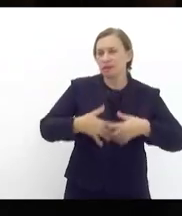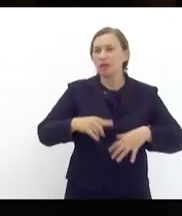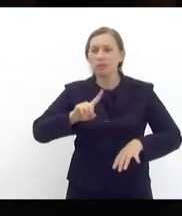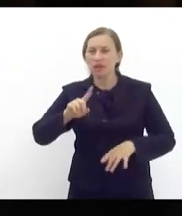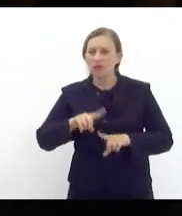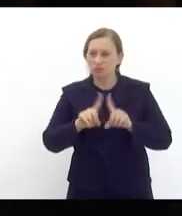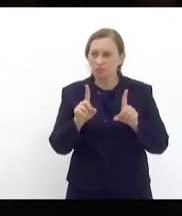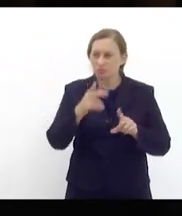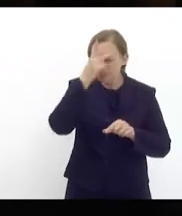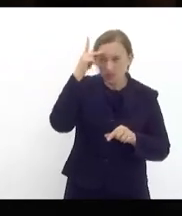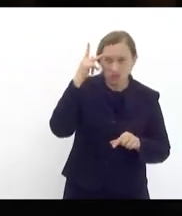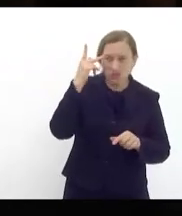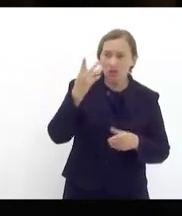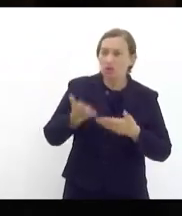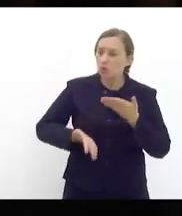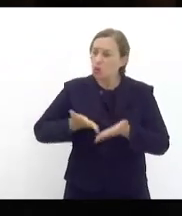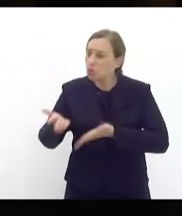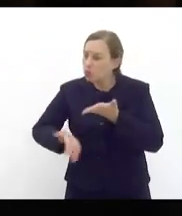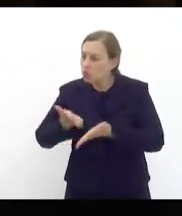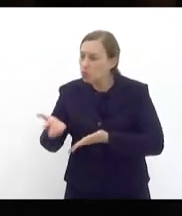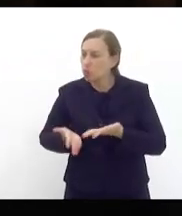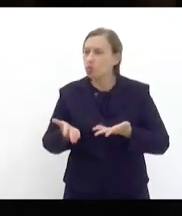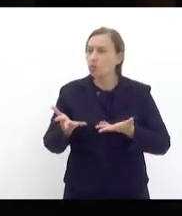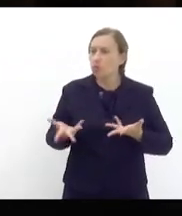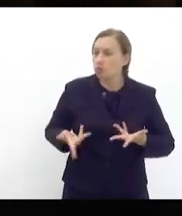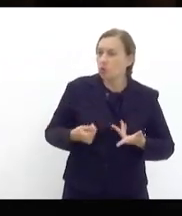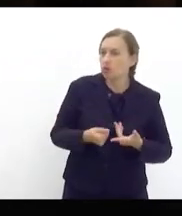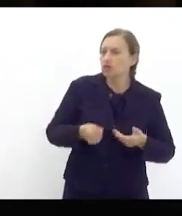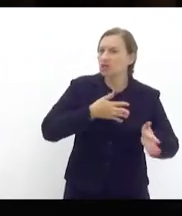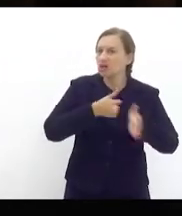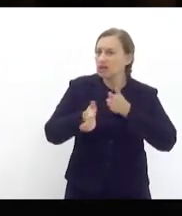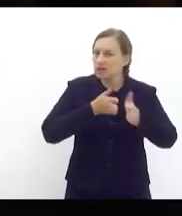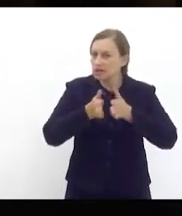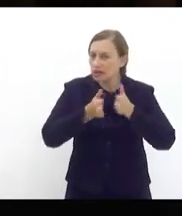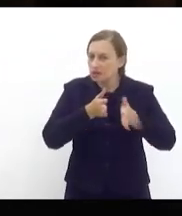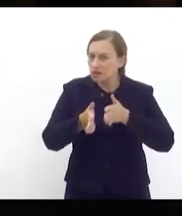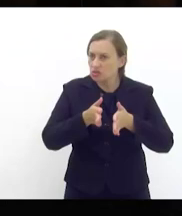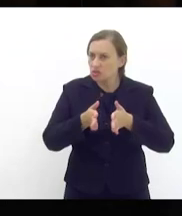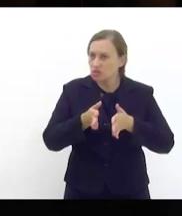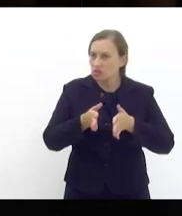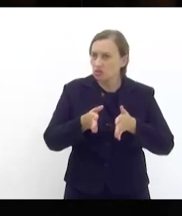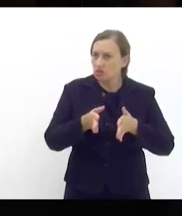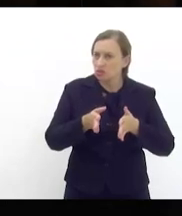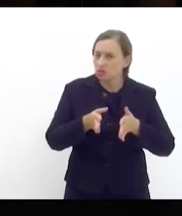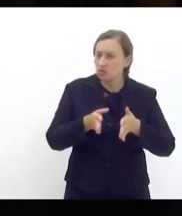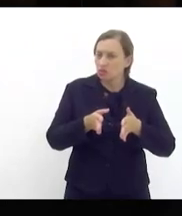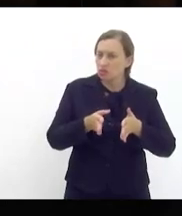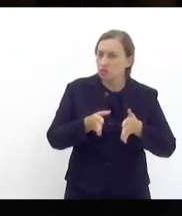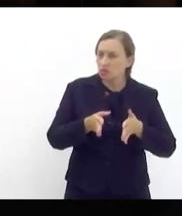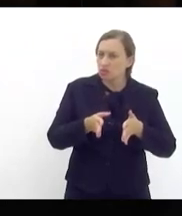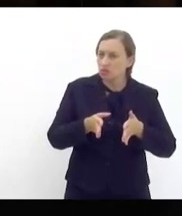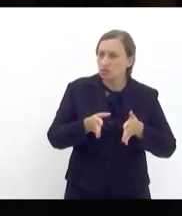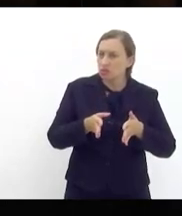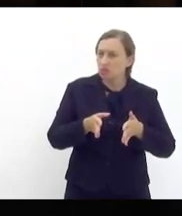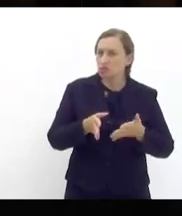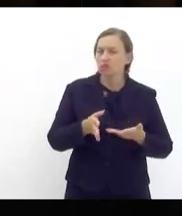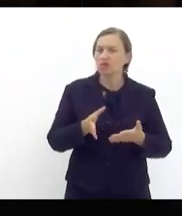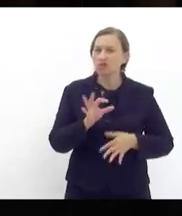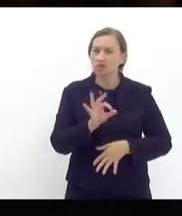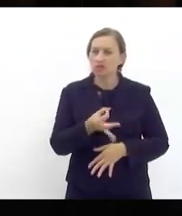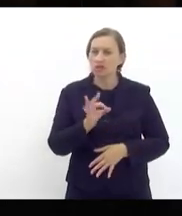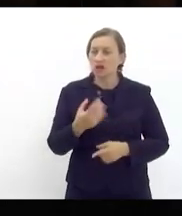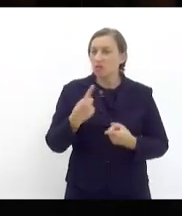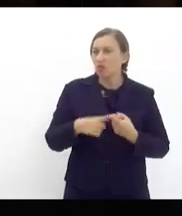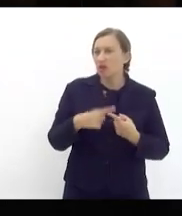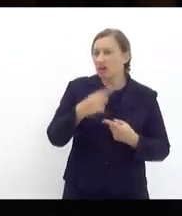com dignidade e tenham acesso a uma. Fala a algo que seja conclusivo. Porque